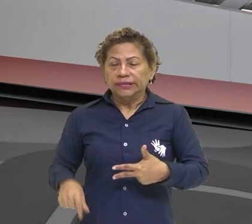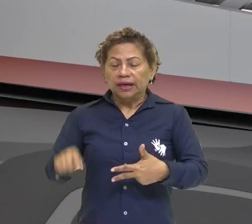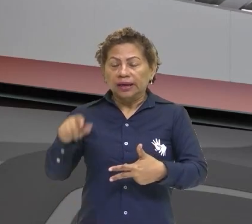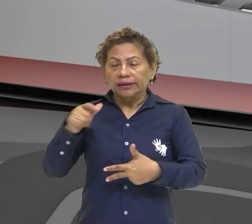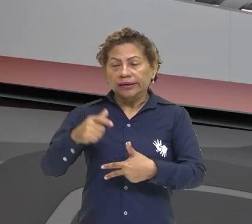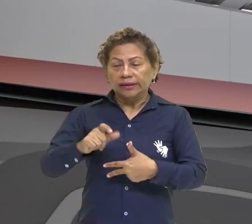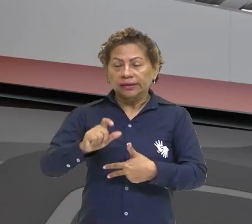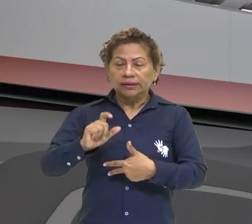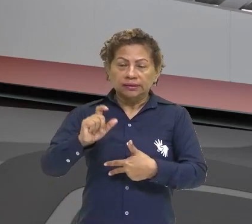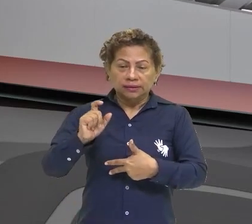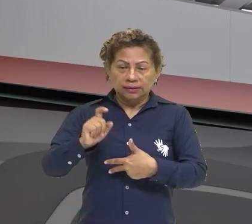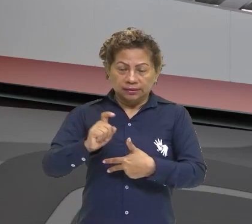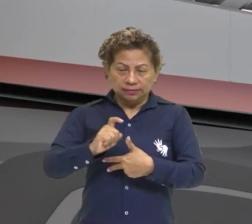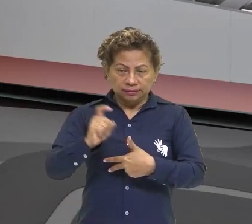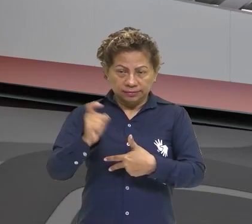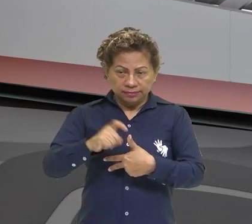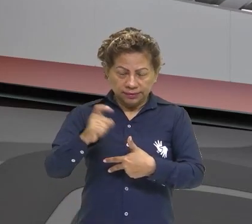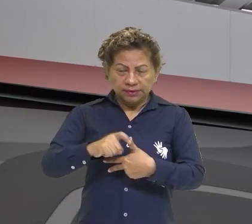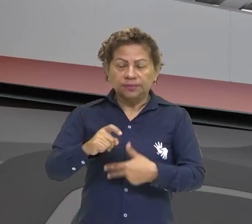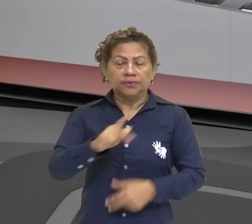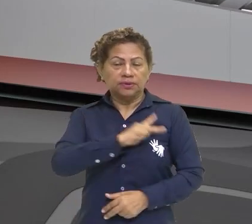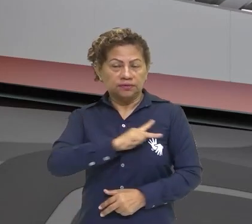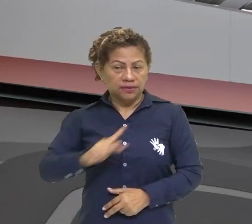Câmara dos Vereadores, tá certo? E